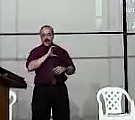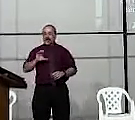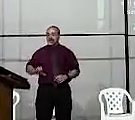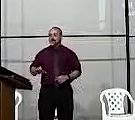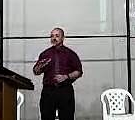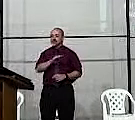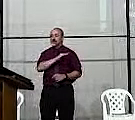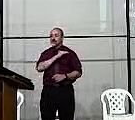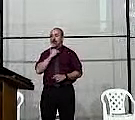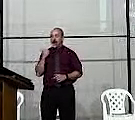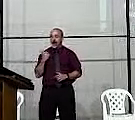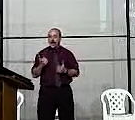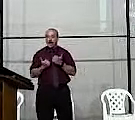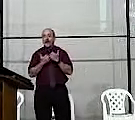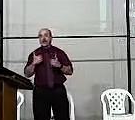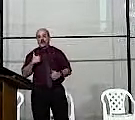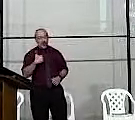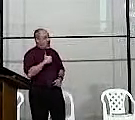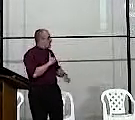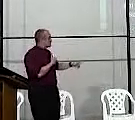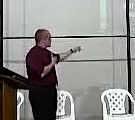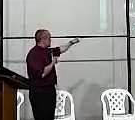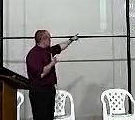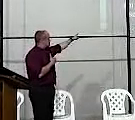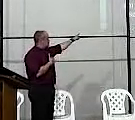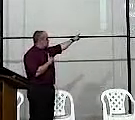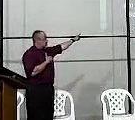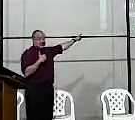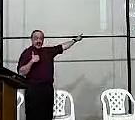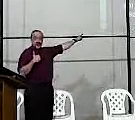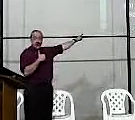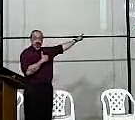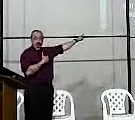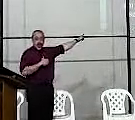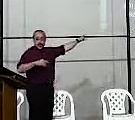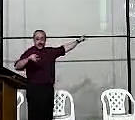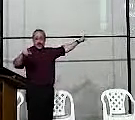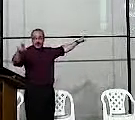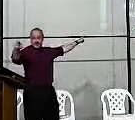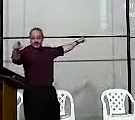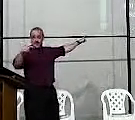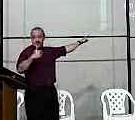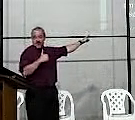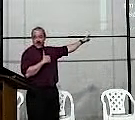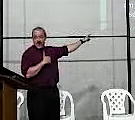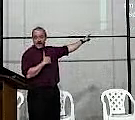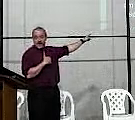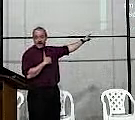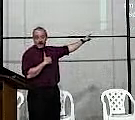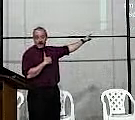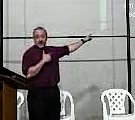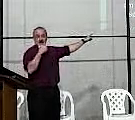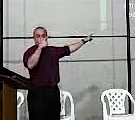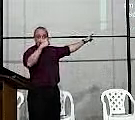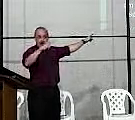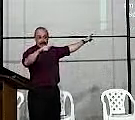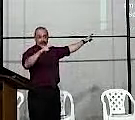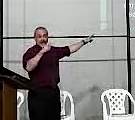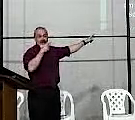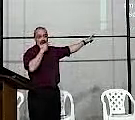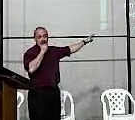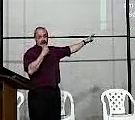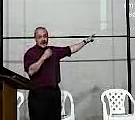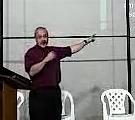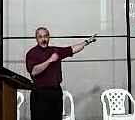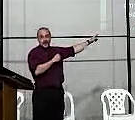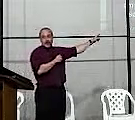em que Cristo morreu por nós, sendo nós, você e eu,